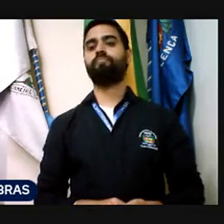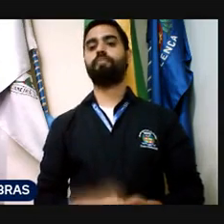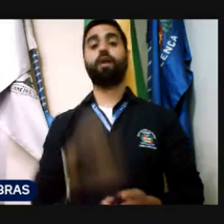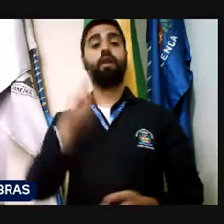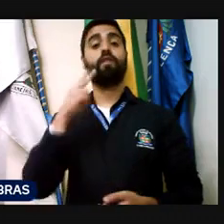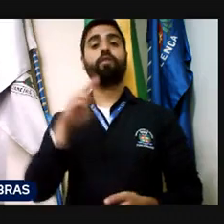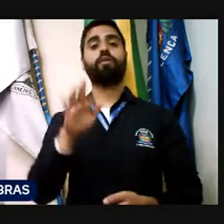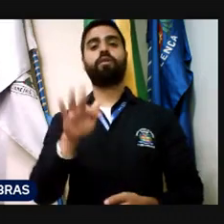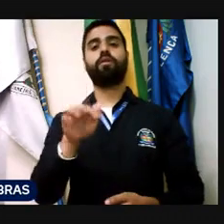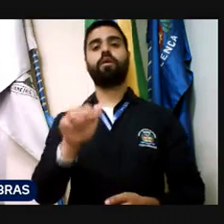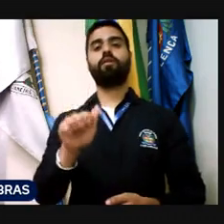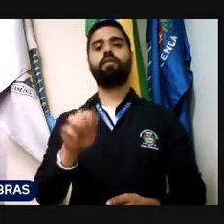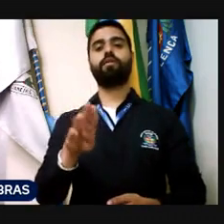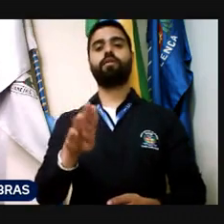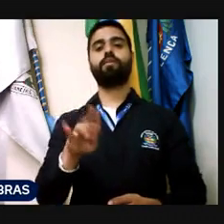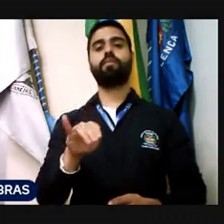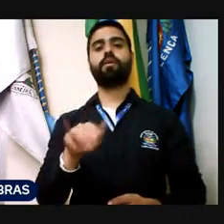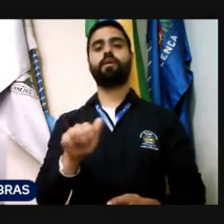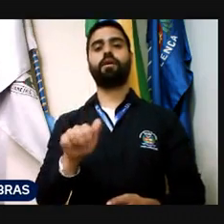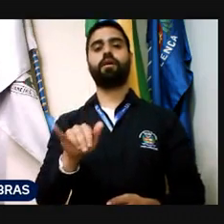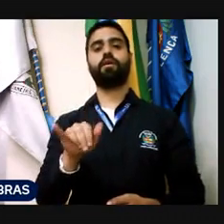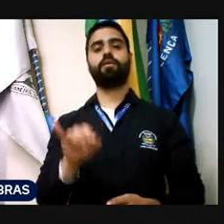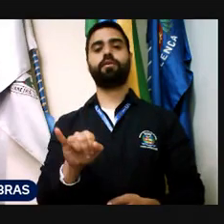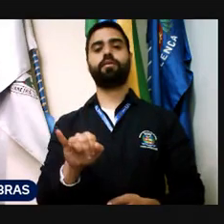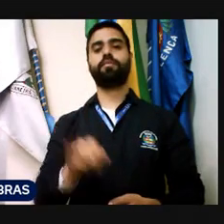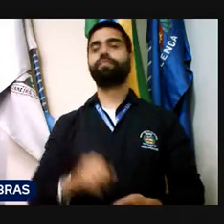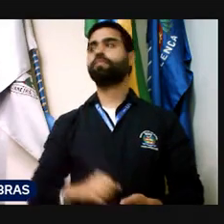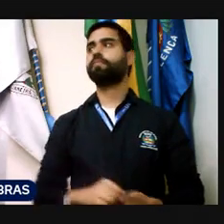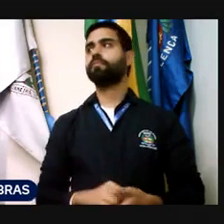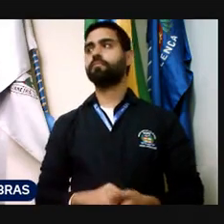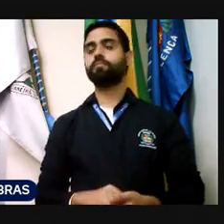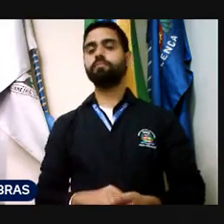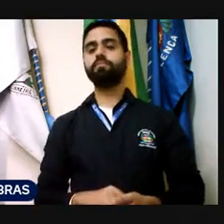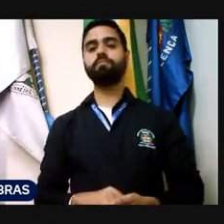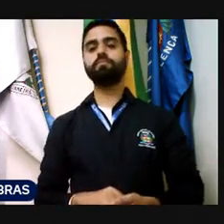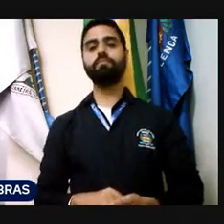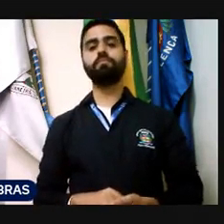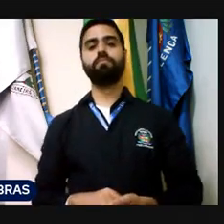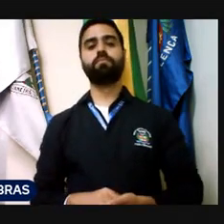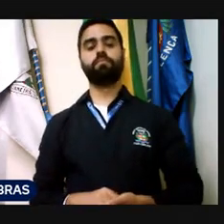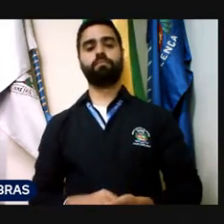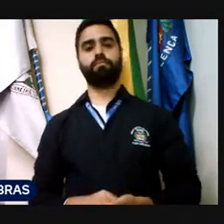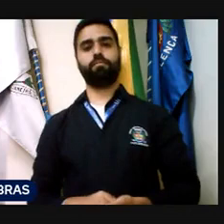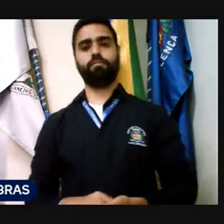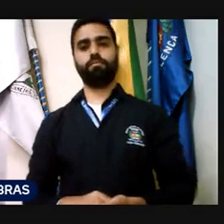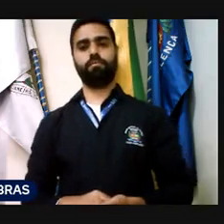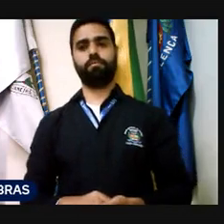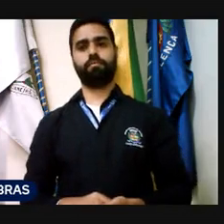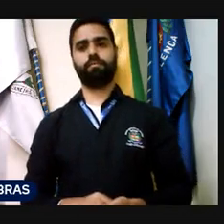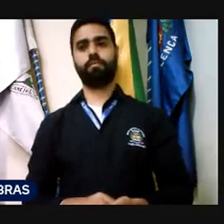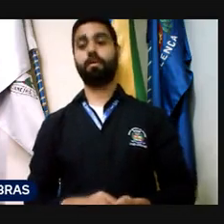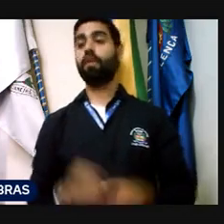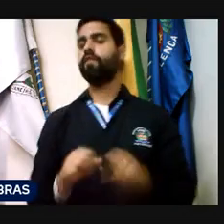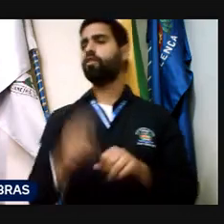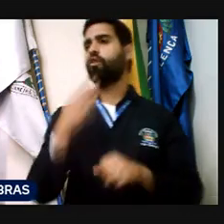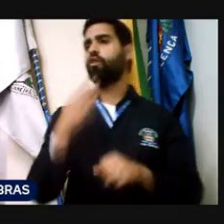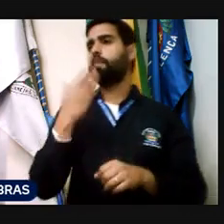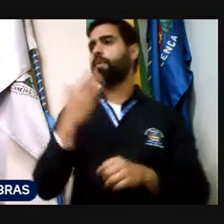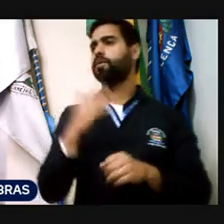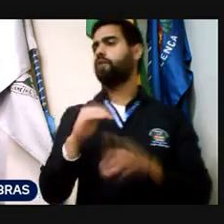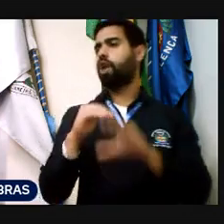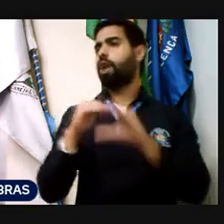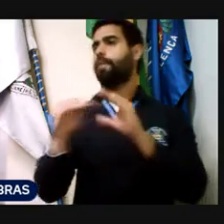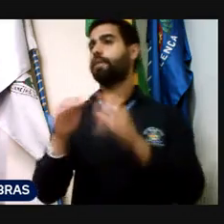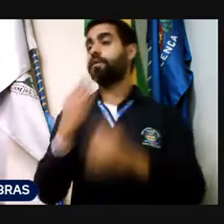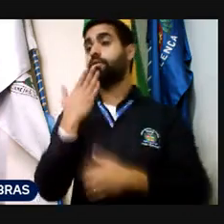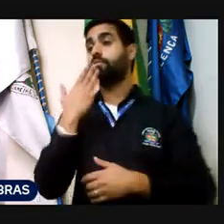vereadora Fabiane Vasconcelos, nos seus prerrogativos na forma regimental, ouvido o douto plenário desta mesa casa legislativa, solicita o encaminhamento do